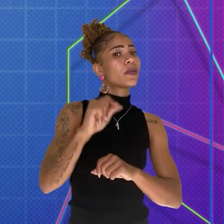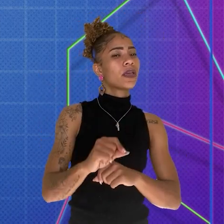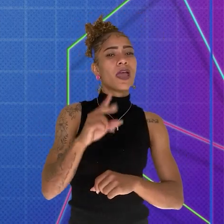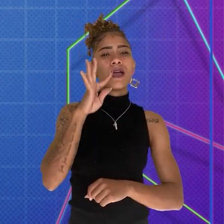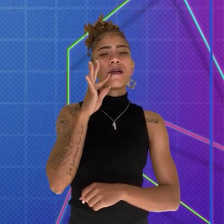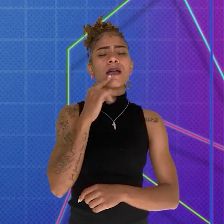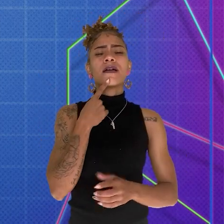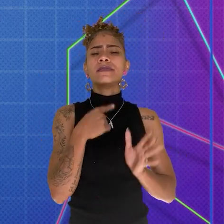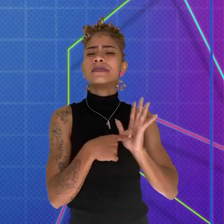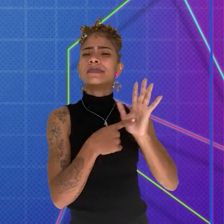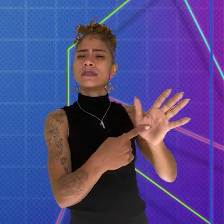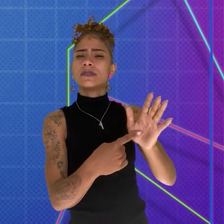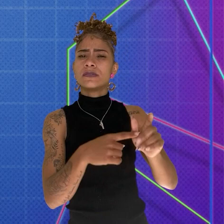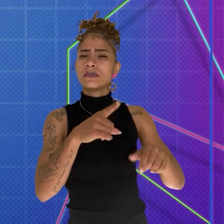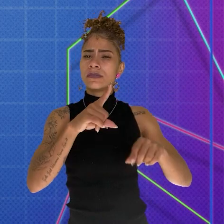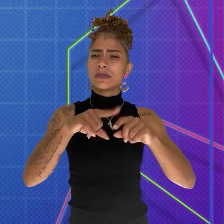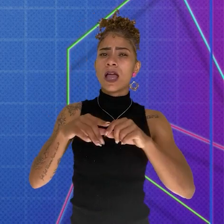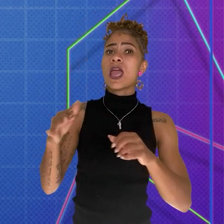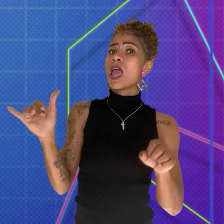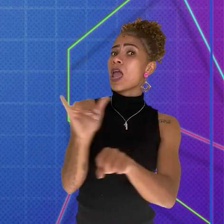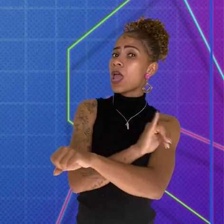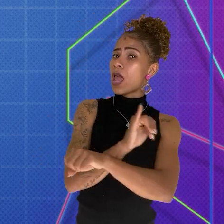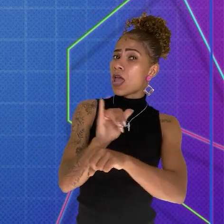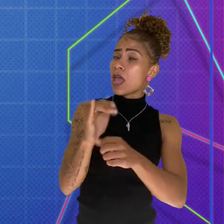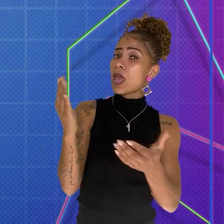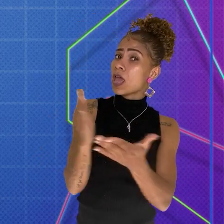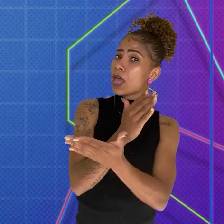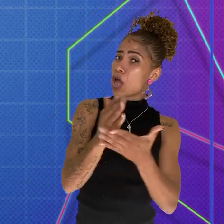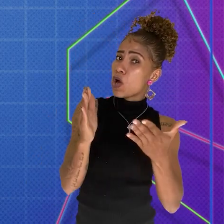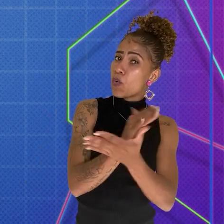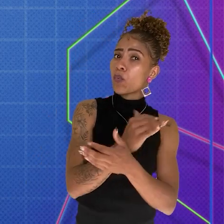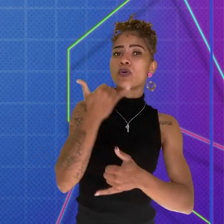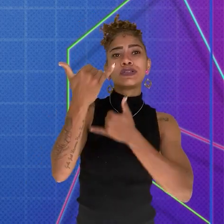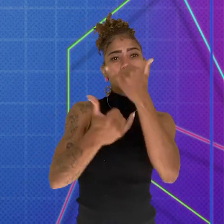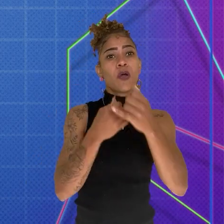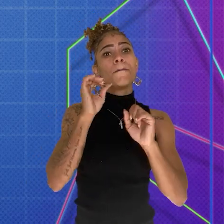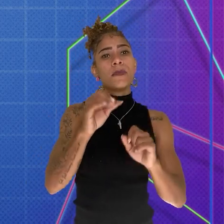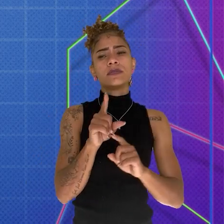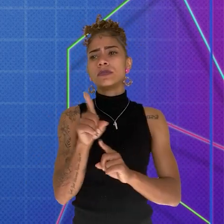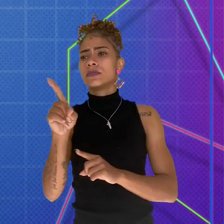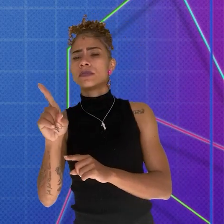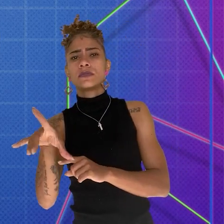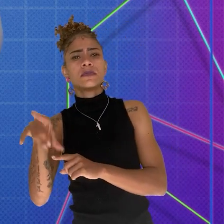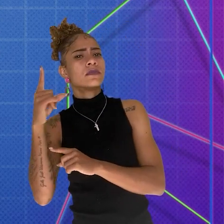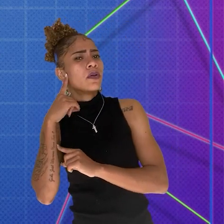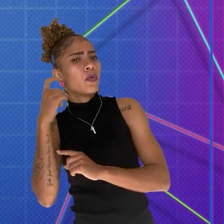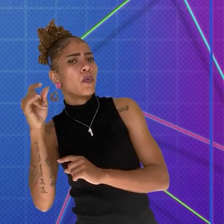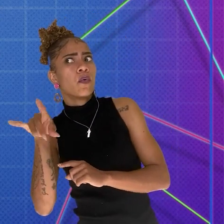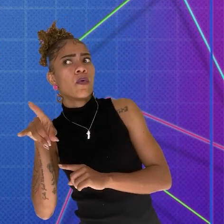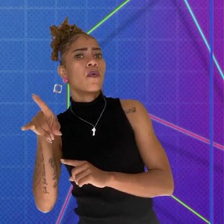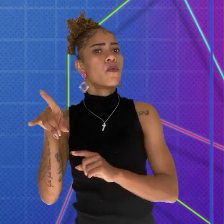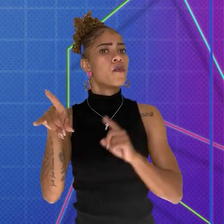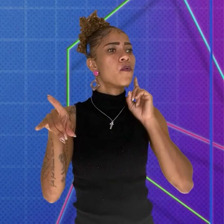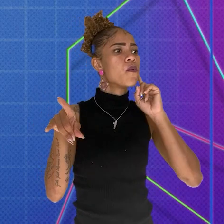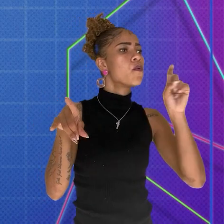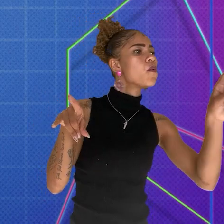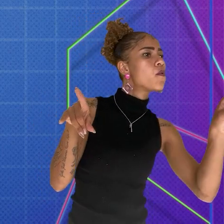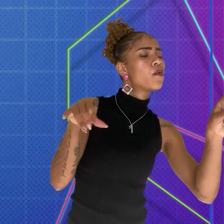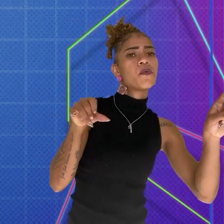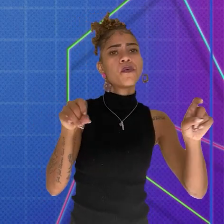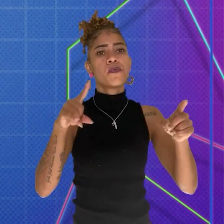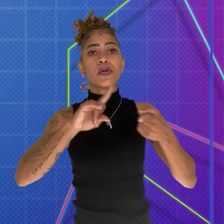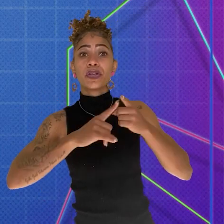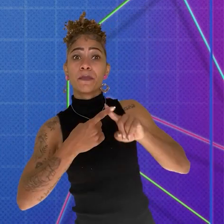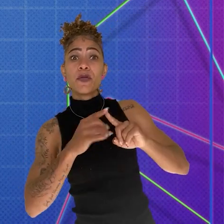mapa sonoro para o jogador. Em alguns jogos, os jogadores podem ouvir sons em diferentes direções e usá-los para determinar a localização de